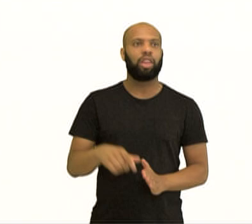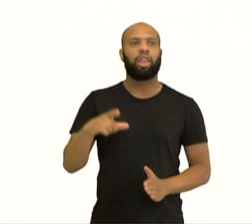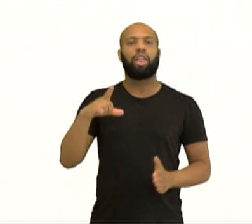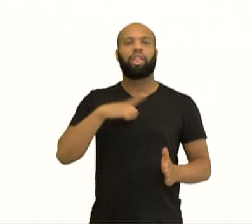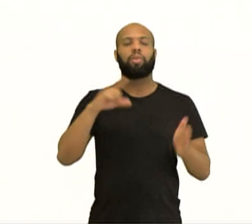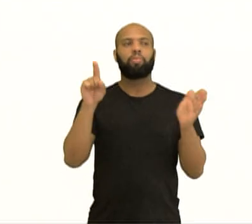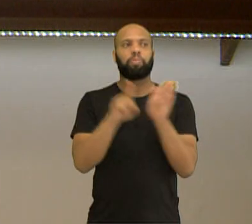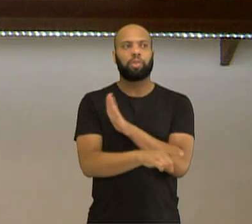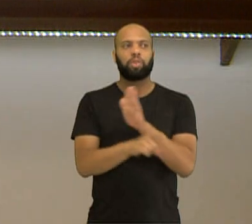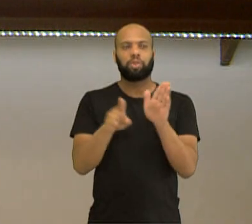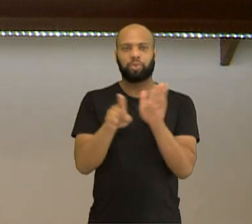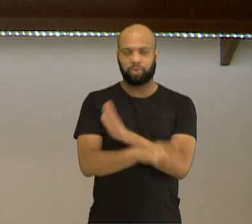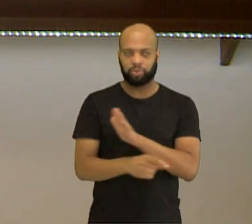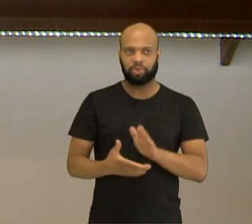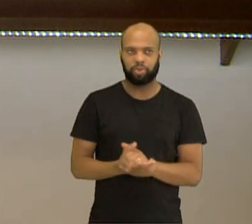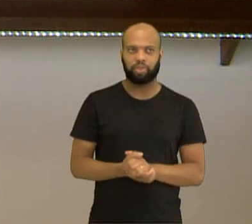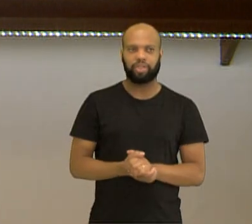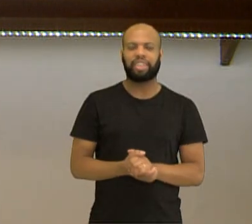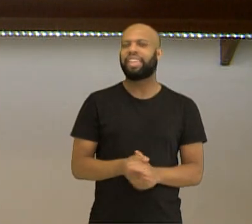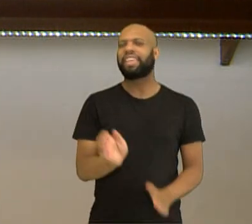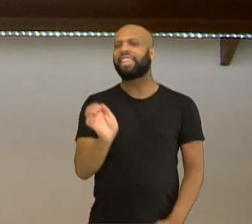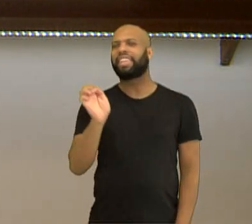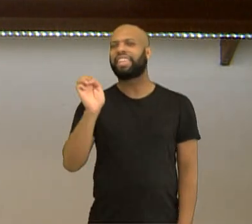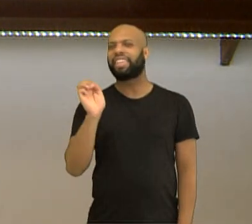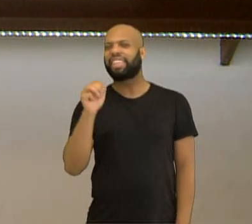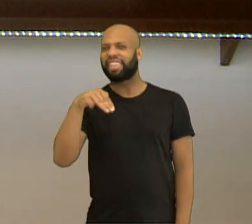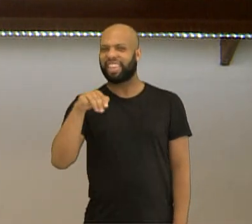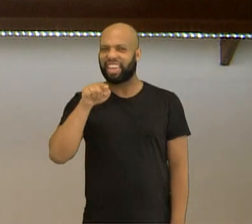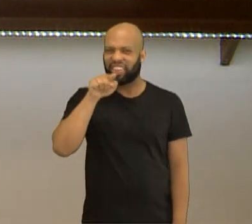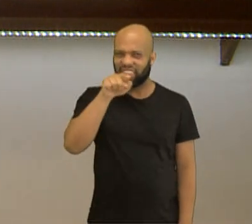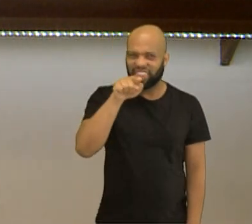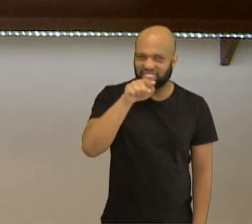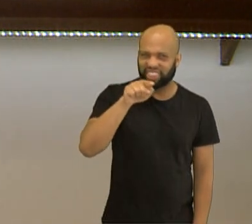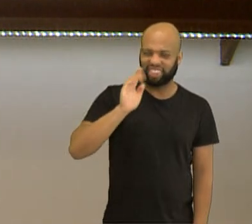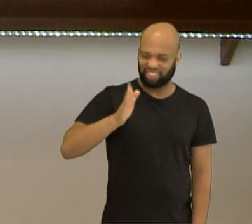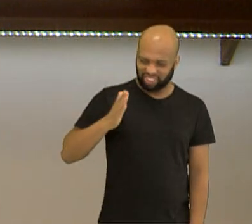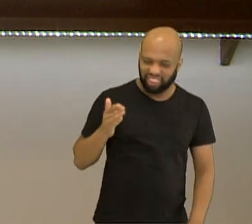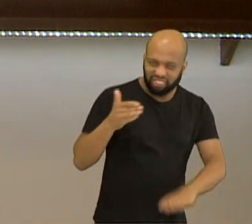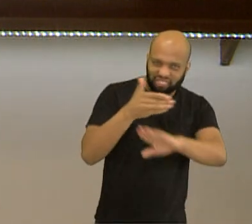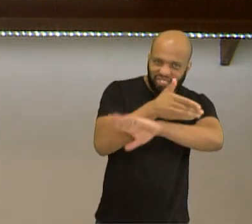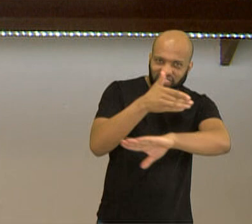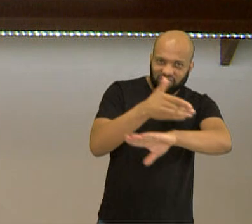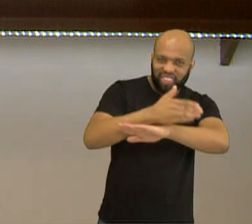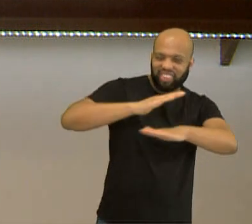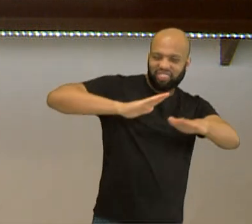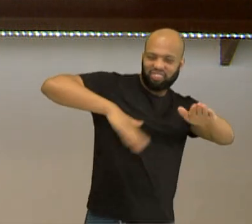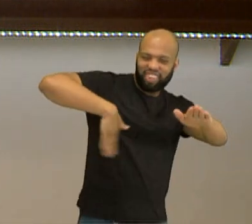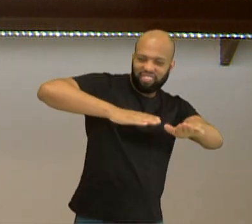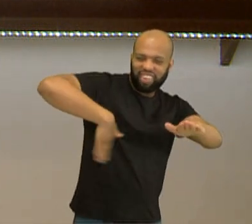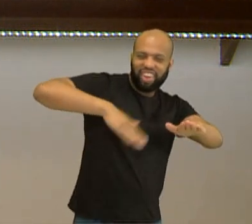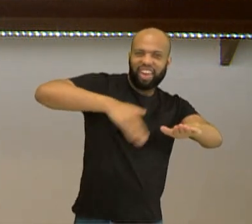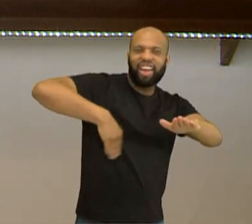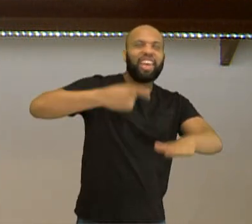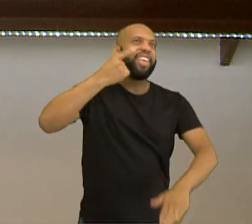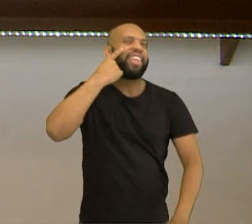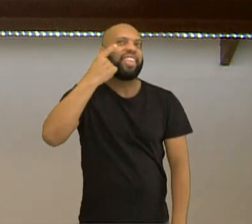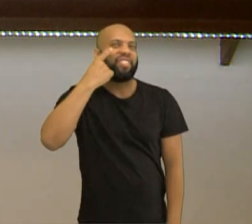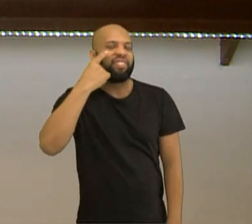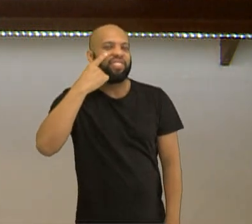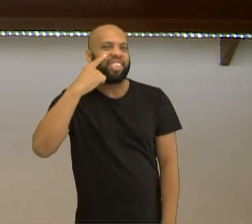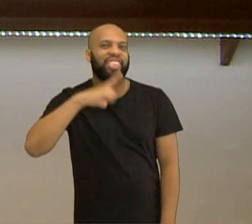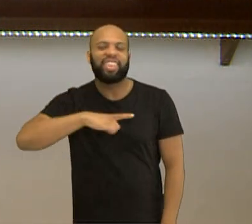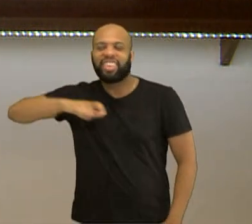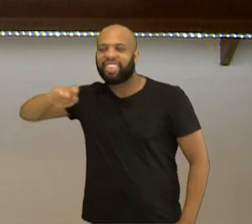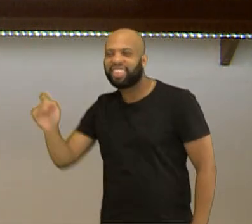para vocês, quem foi já para a praia, que chegou na praia, tem aquele pessoal jogando na praia lá,